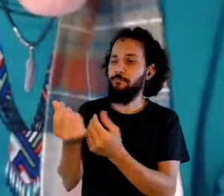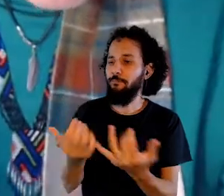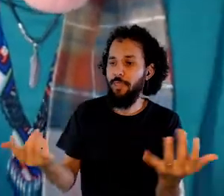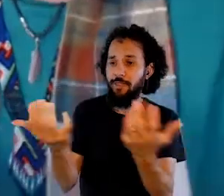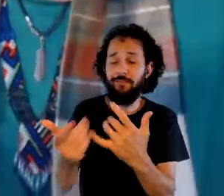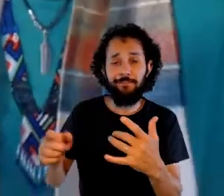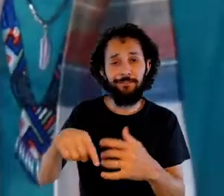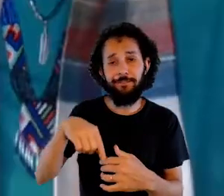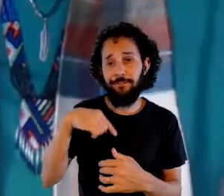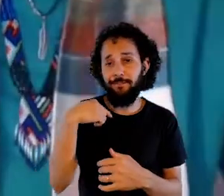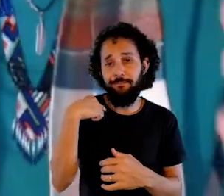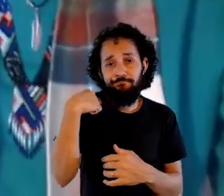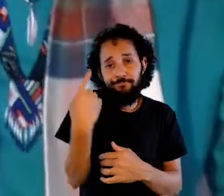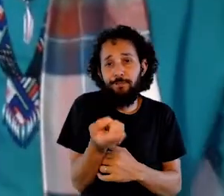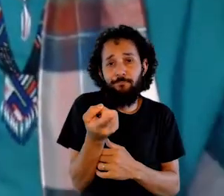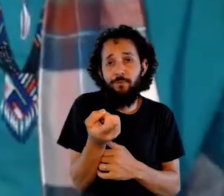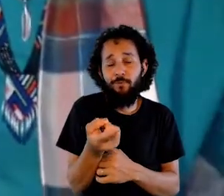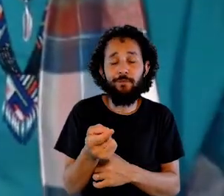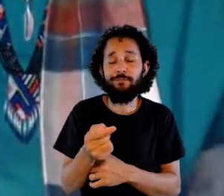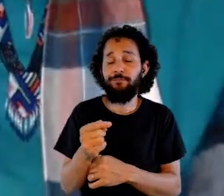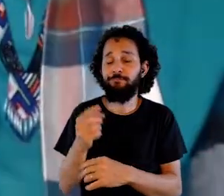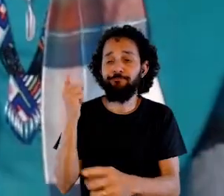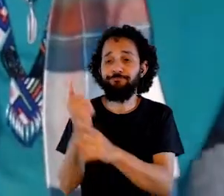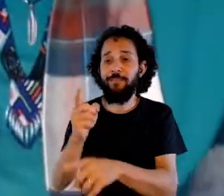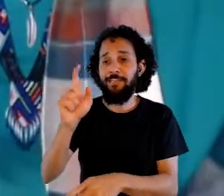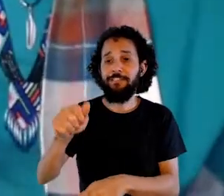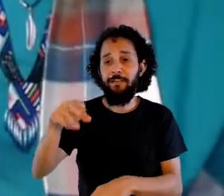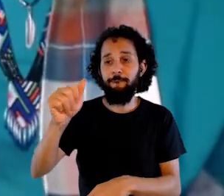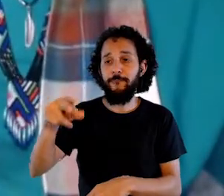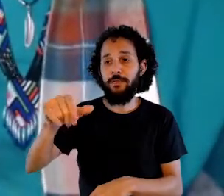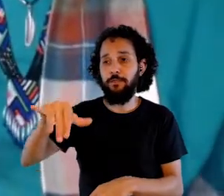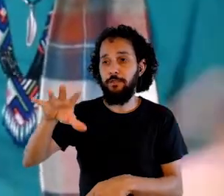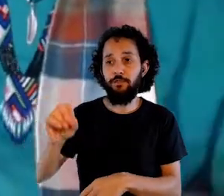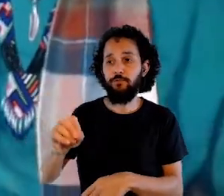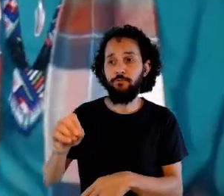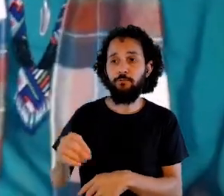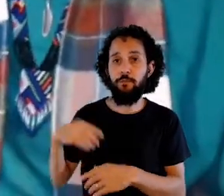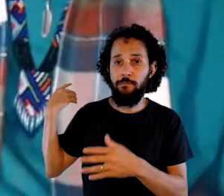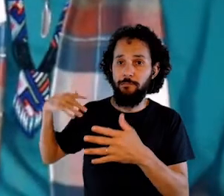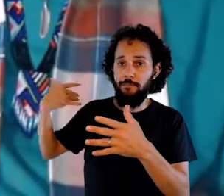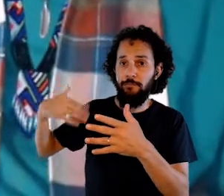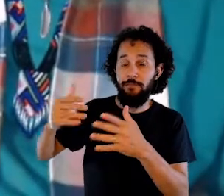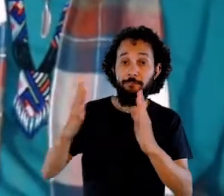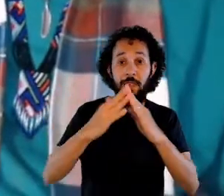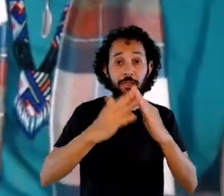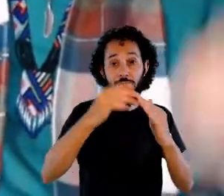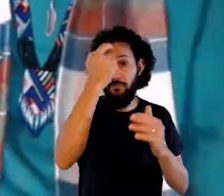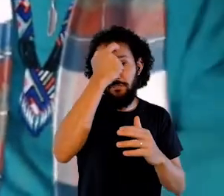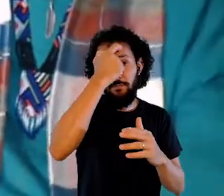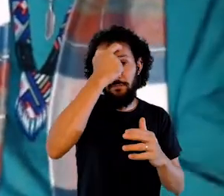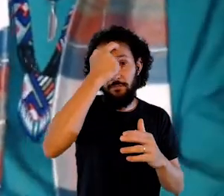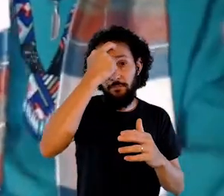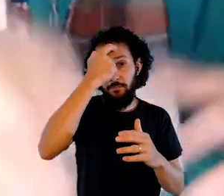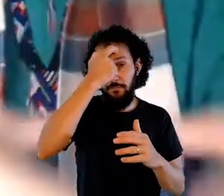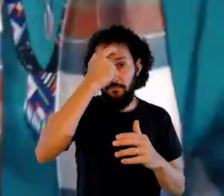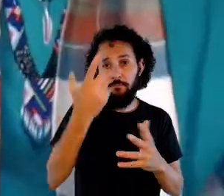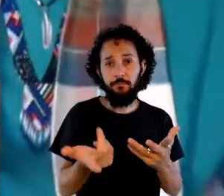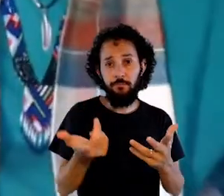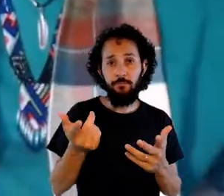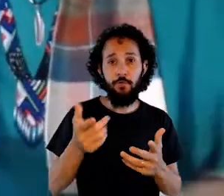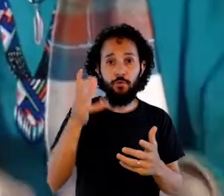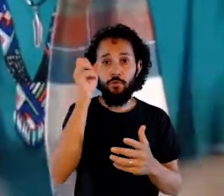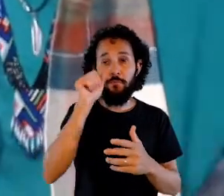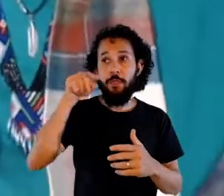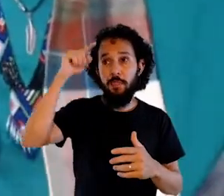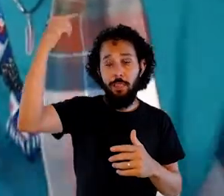no xamanismo, quer dizer, foi uma sequência. Minha casa era um centro espírita, eu dormi lá no quarto, embaixo, na